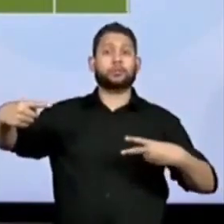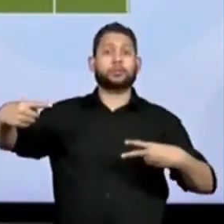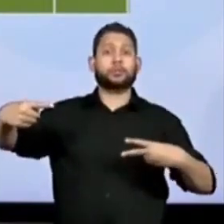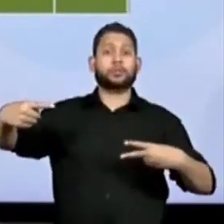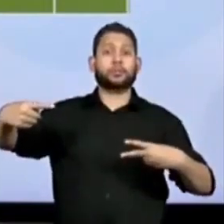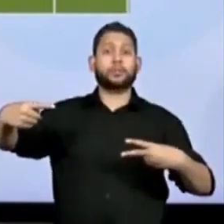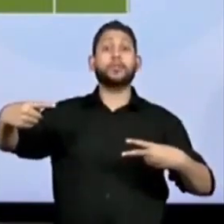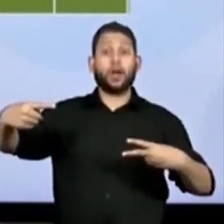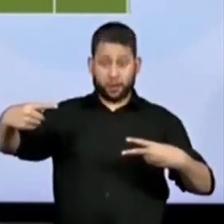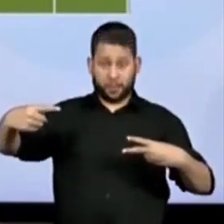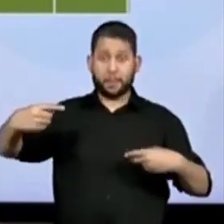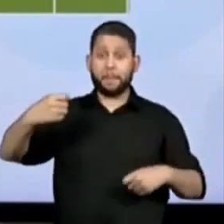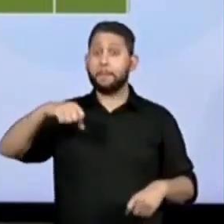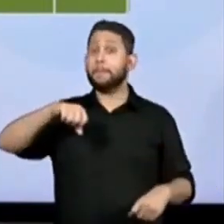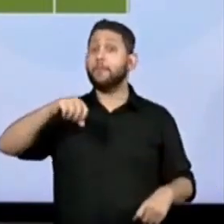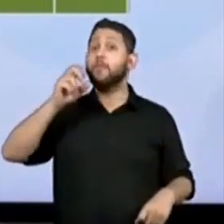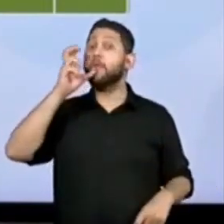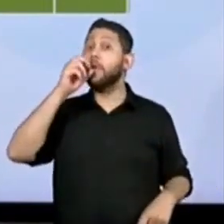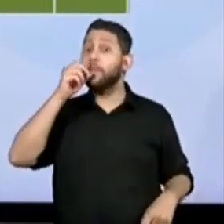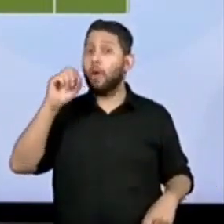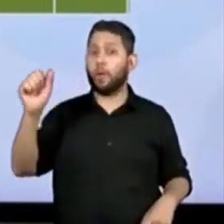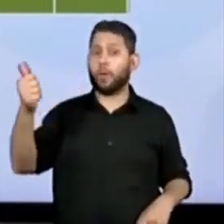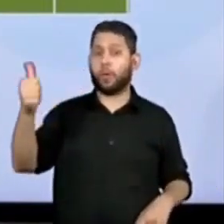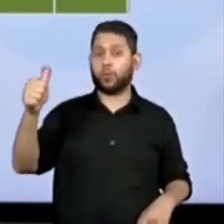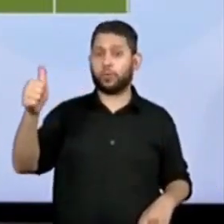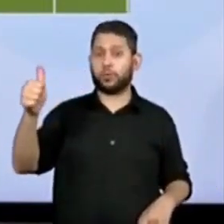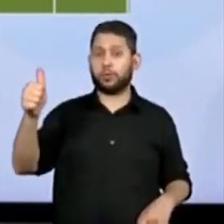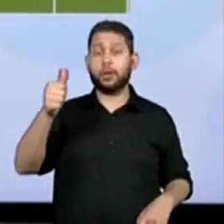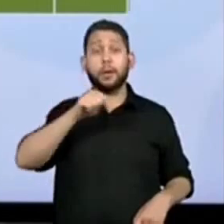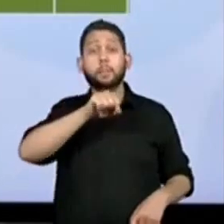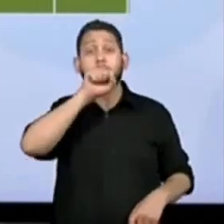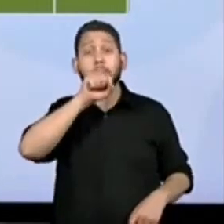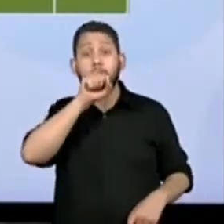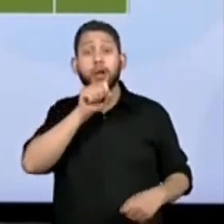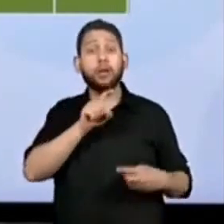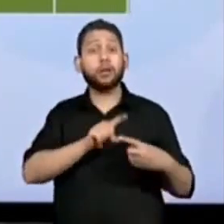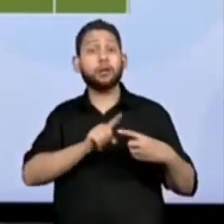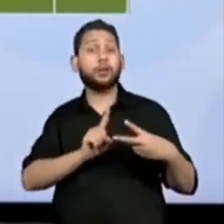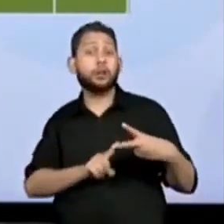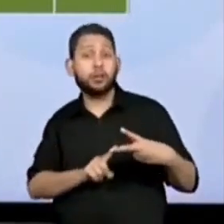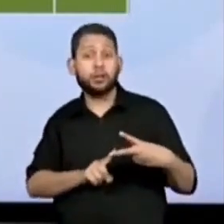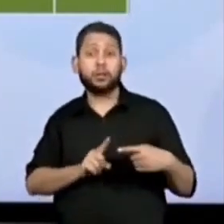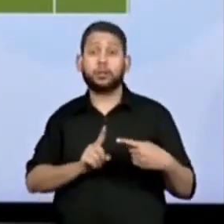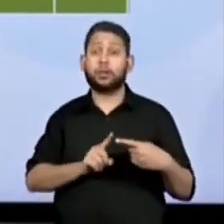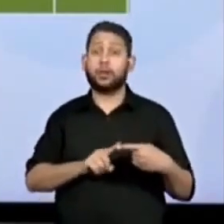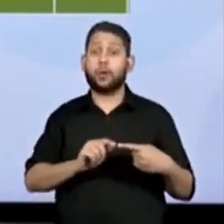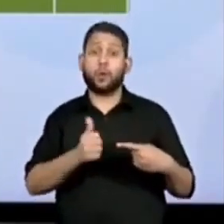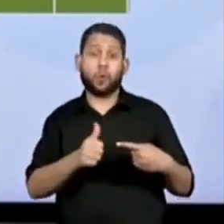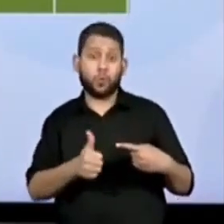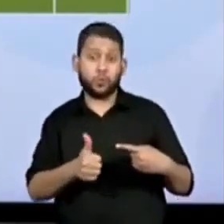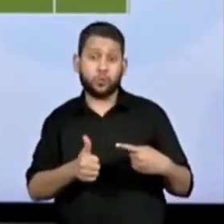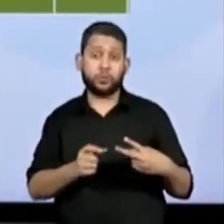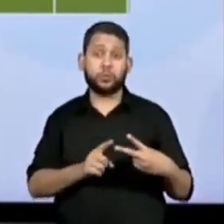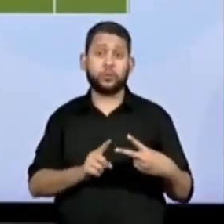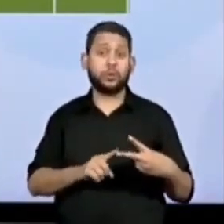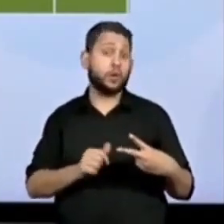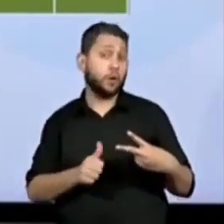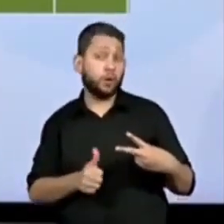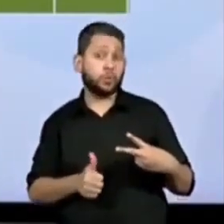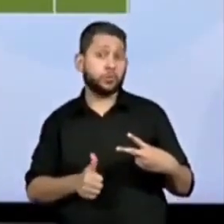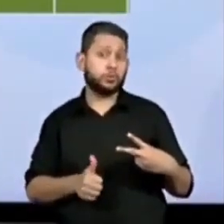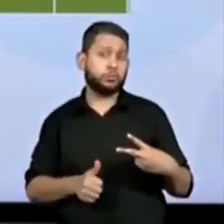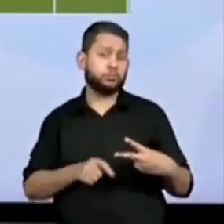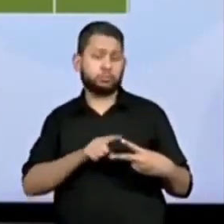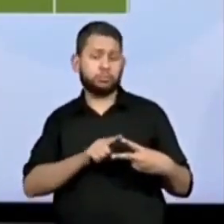está com 11 Oi e aí tudo bem 11 11 Mas se a mãe vai ficar com dobro